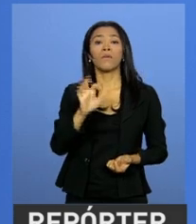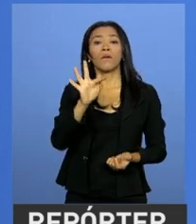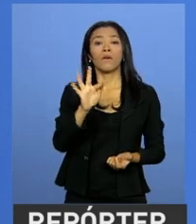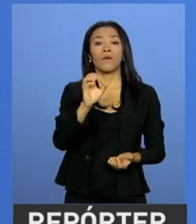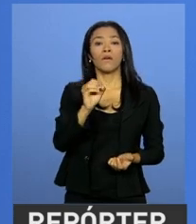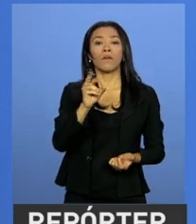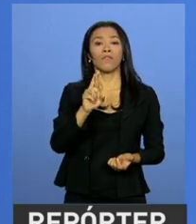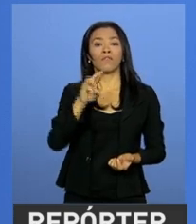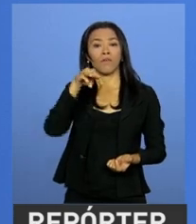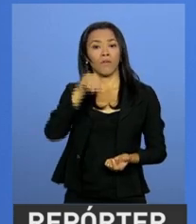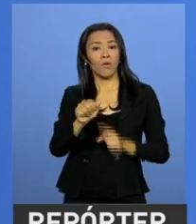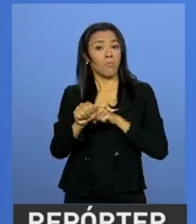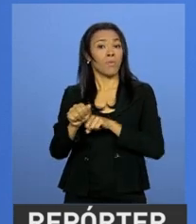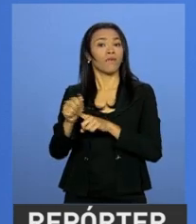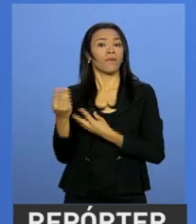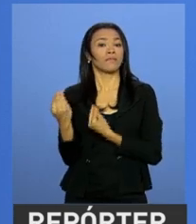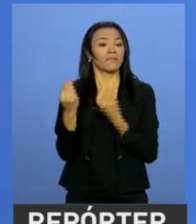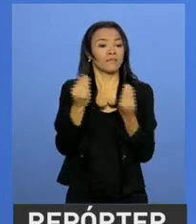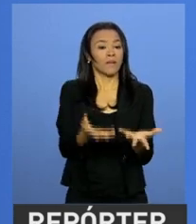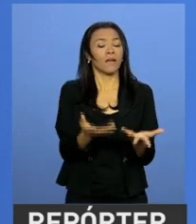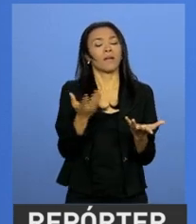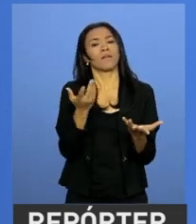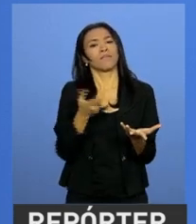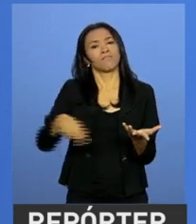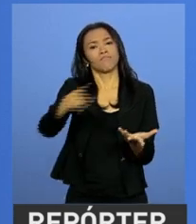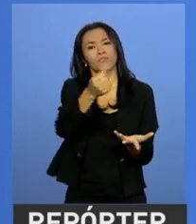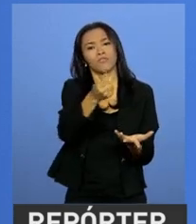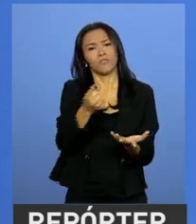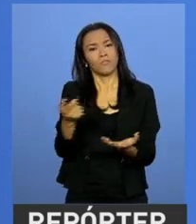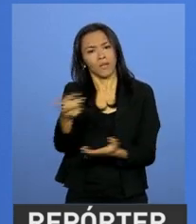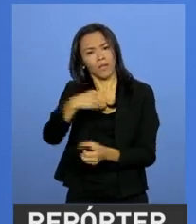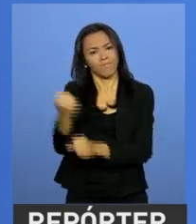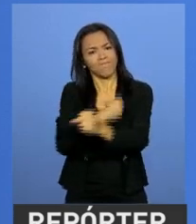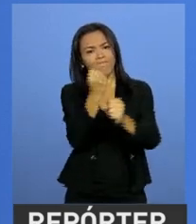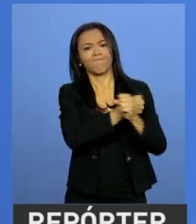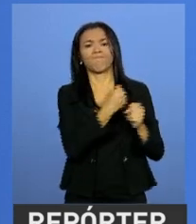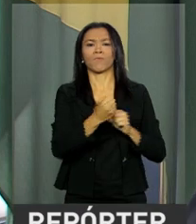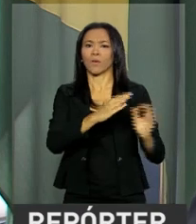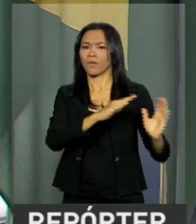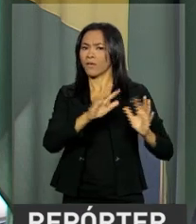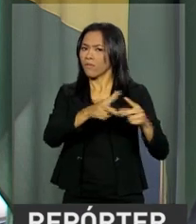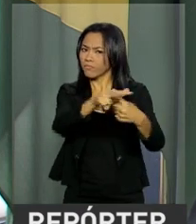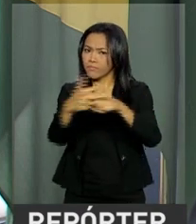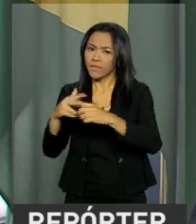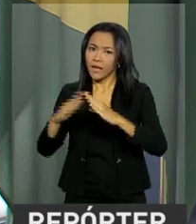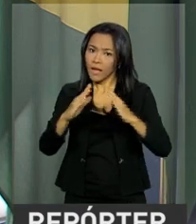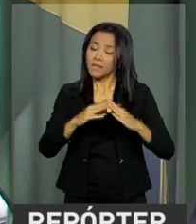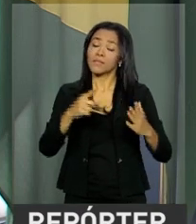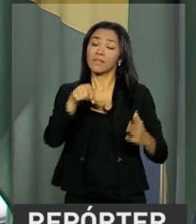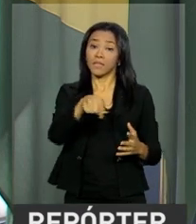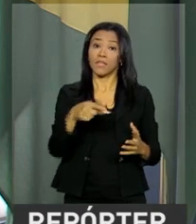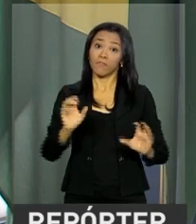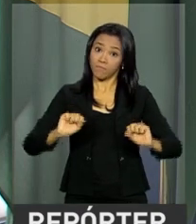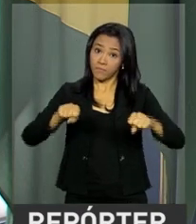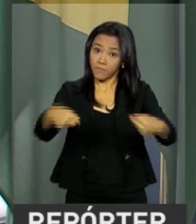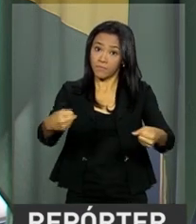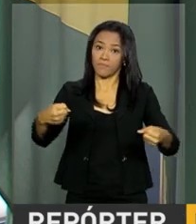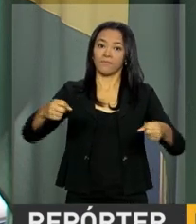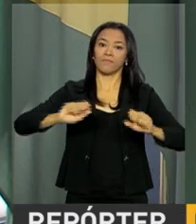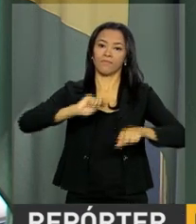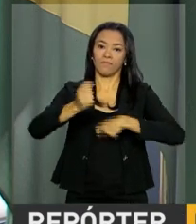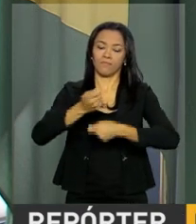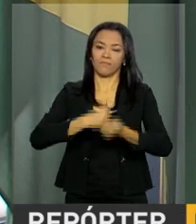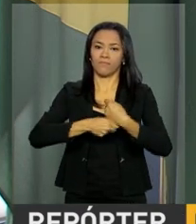consolidar e criar as condições para a retomada do crescimento do setor. O Brasil tem 7 milhões e 800